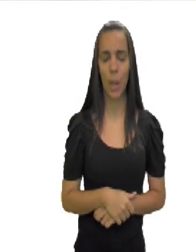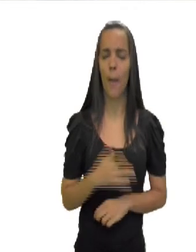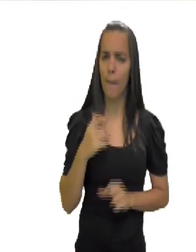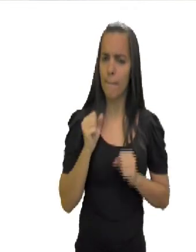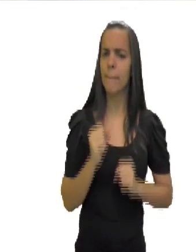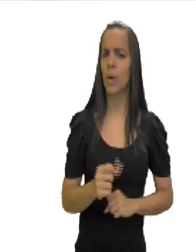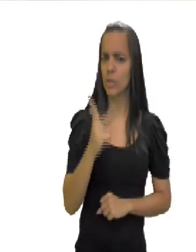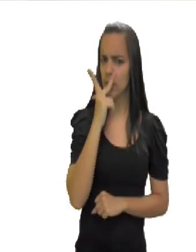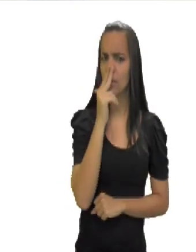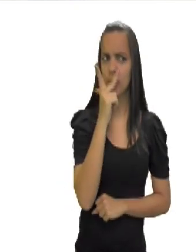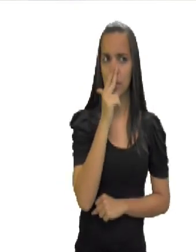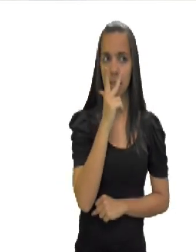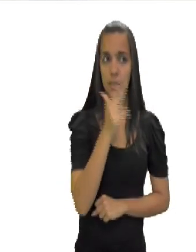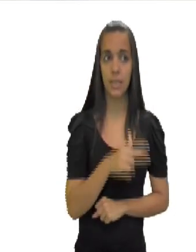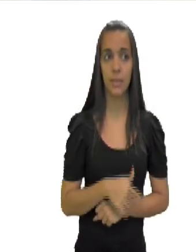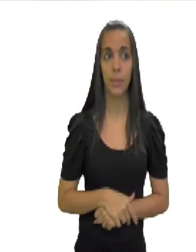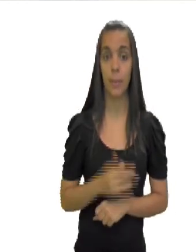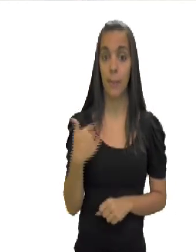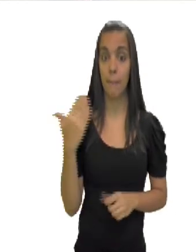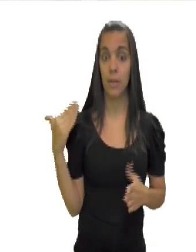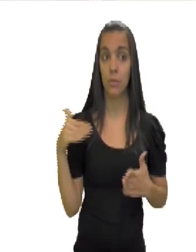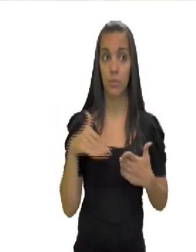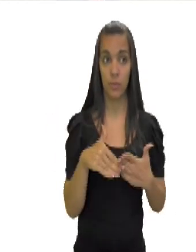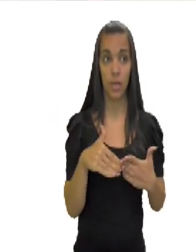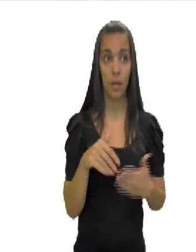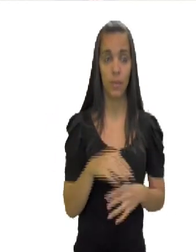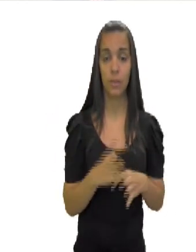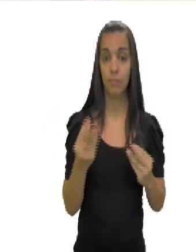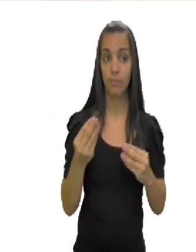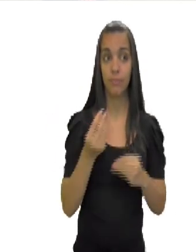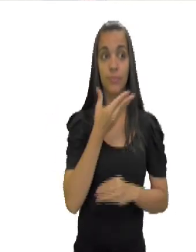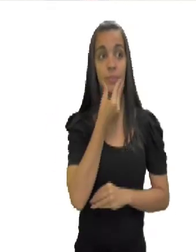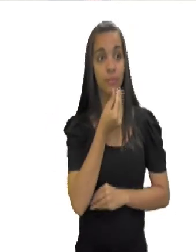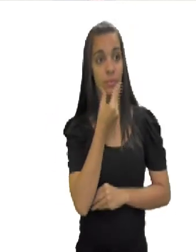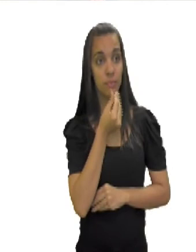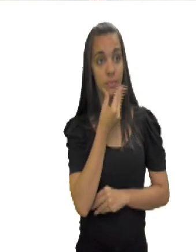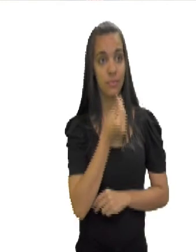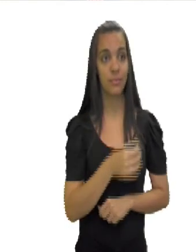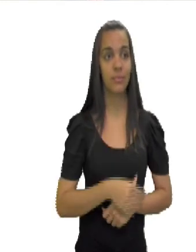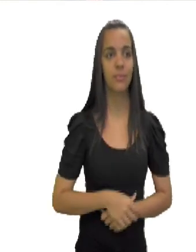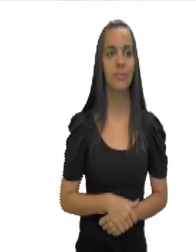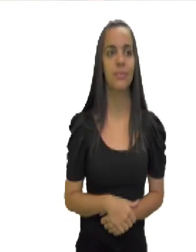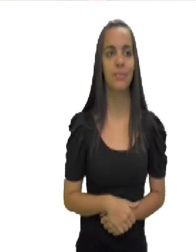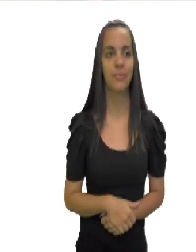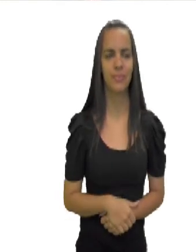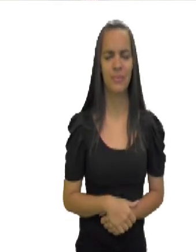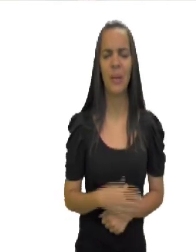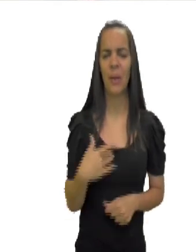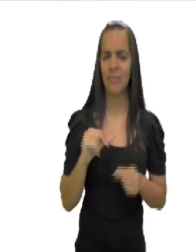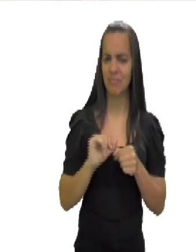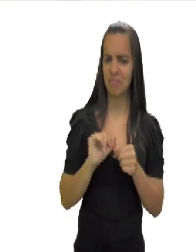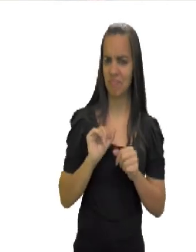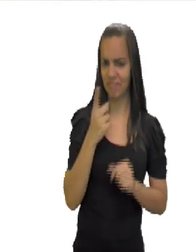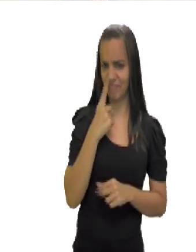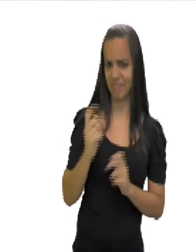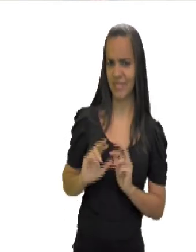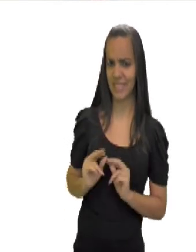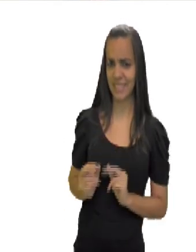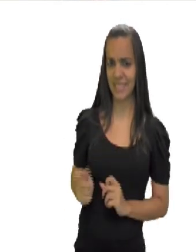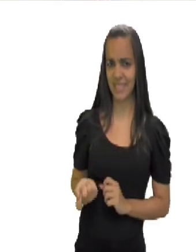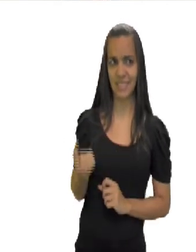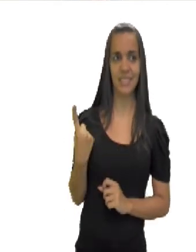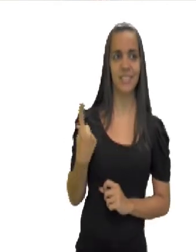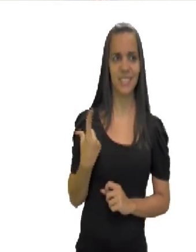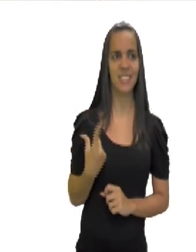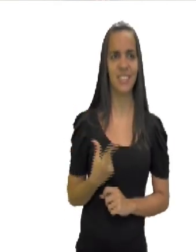parecer que sim. Afinal, muitos homens transformam essa estranha necessidade biológica